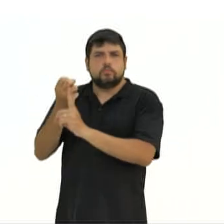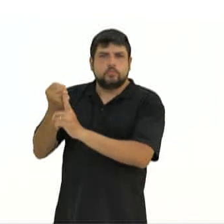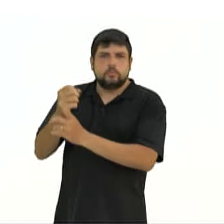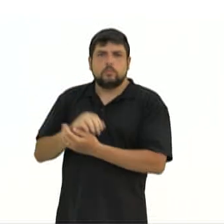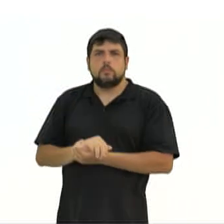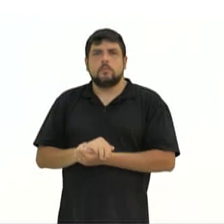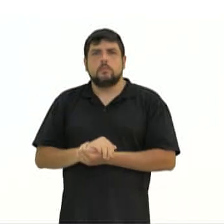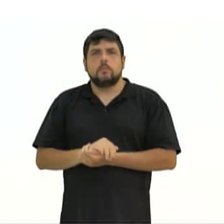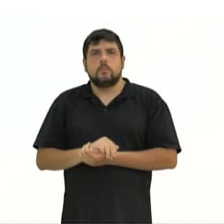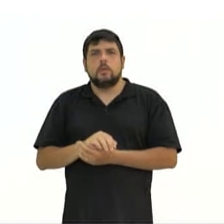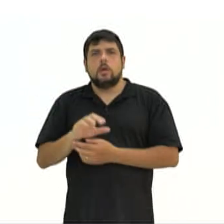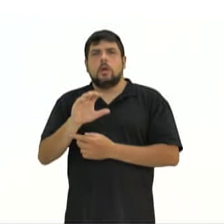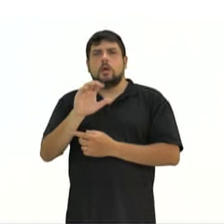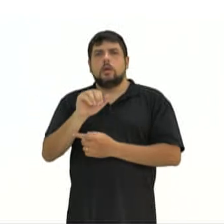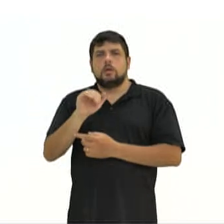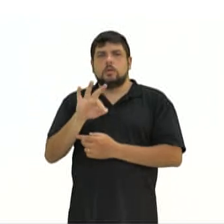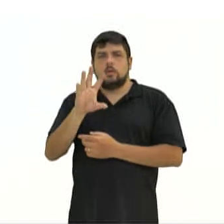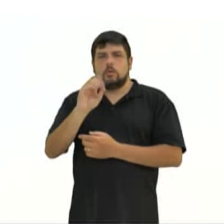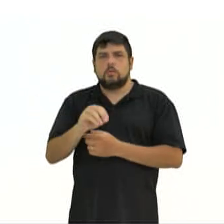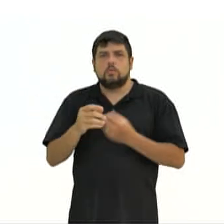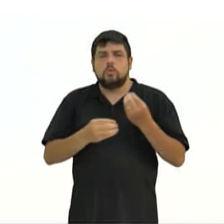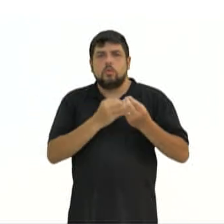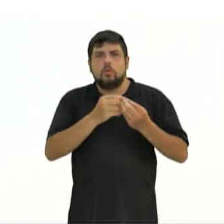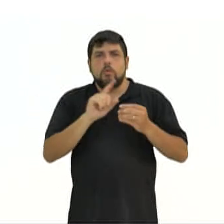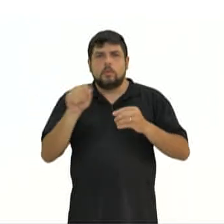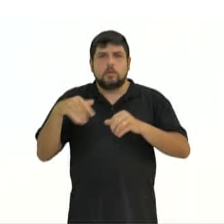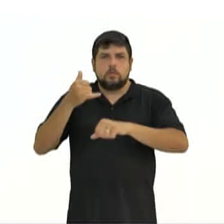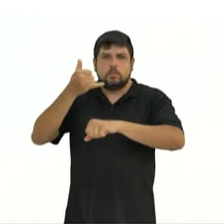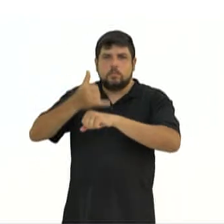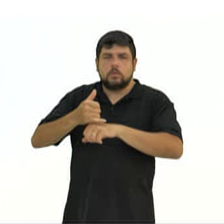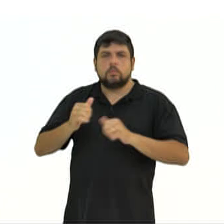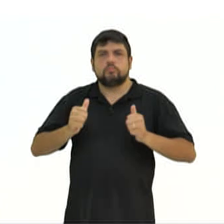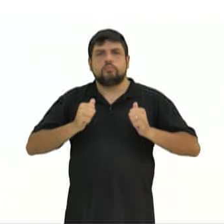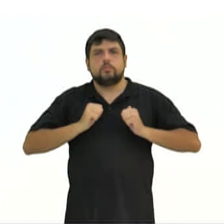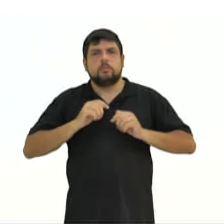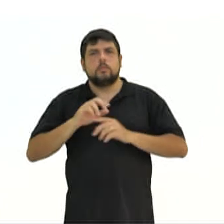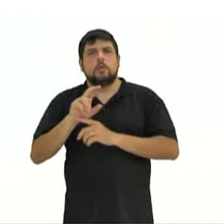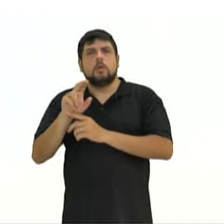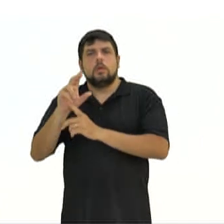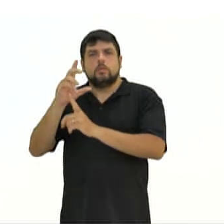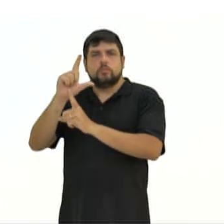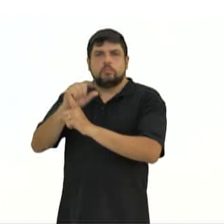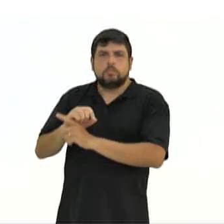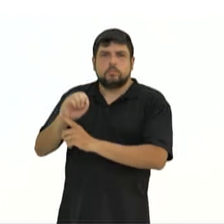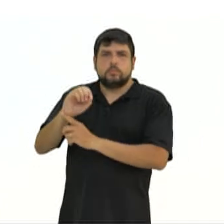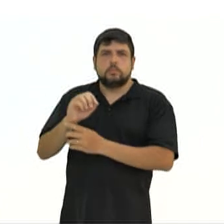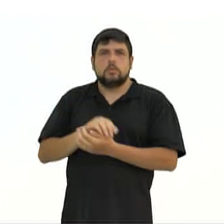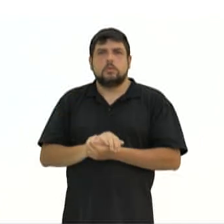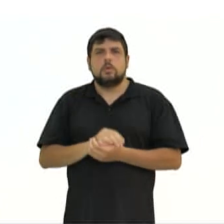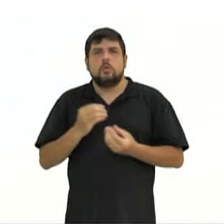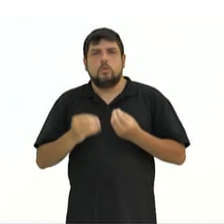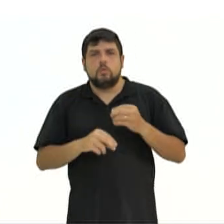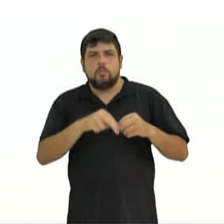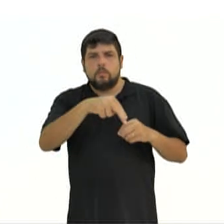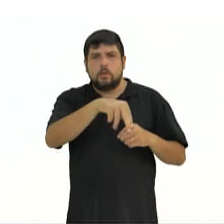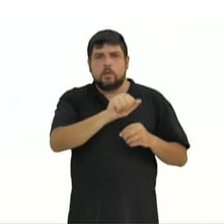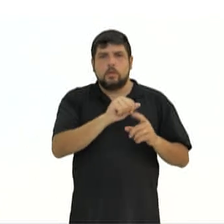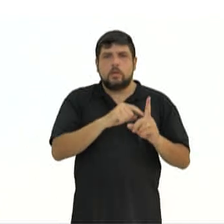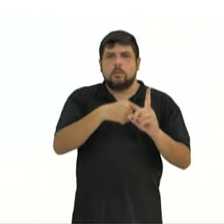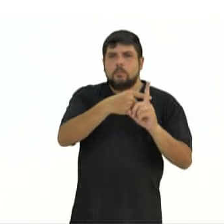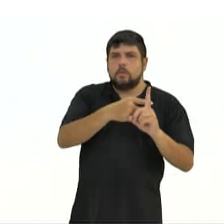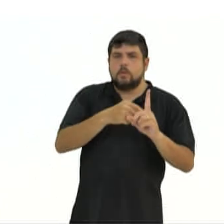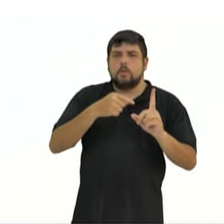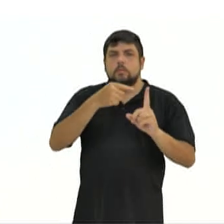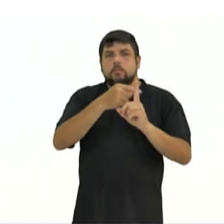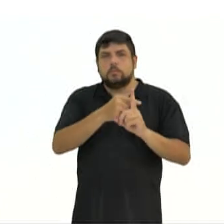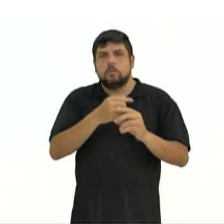o cátion sempre perde elétrons e forma um metal neutro. Então, o nosso cátion aqui, o Na+, que é o positivo, vai formar o